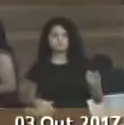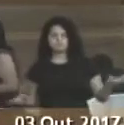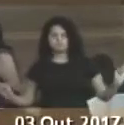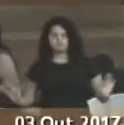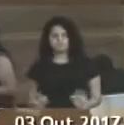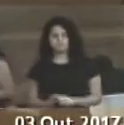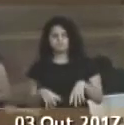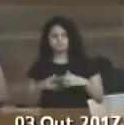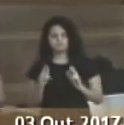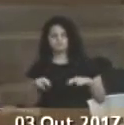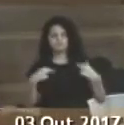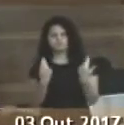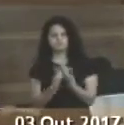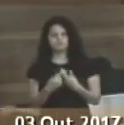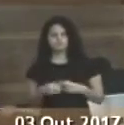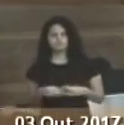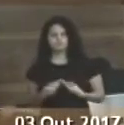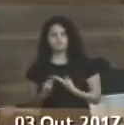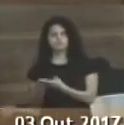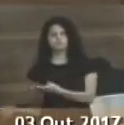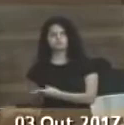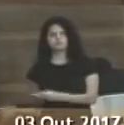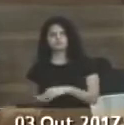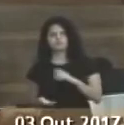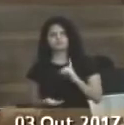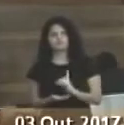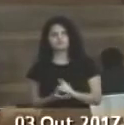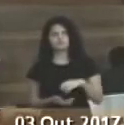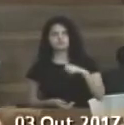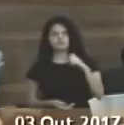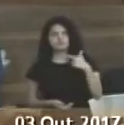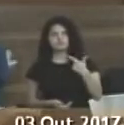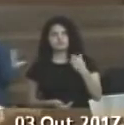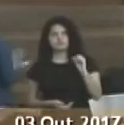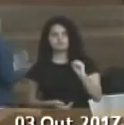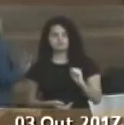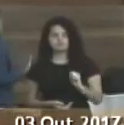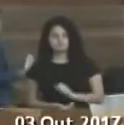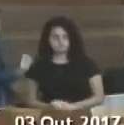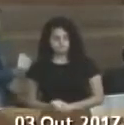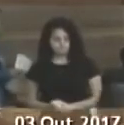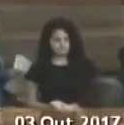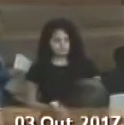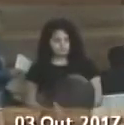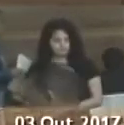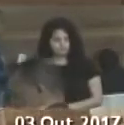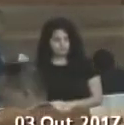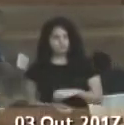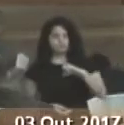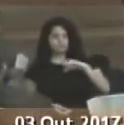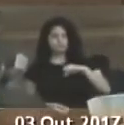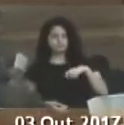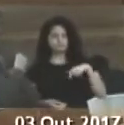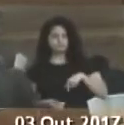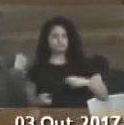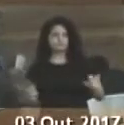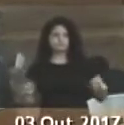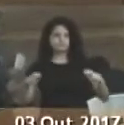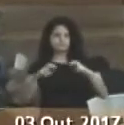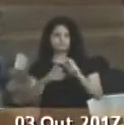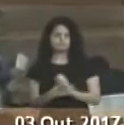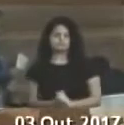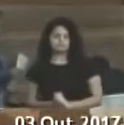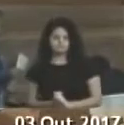sessão, designando a próxima sessão para o dia 28 de setembro de 2017, às 9 horas, no plenário presidente Benedito